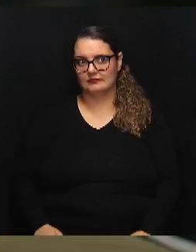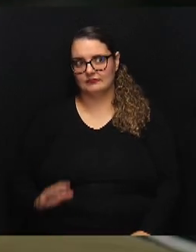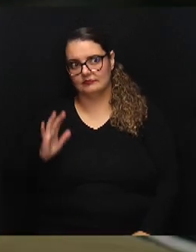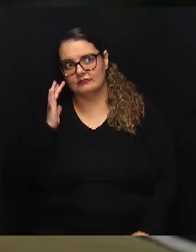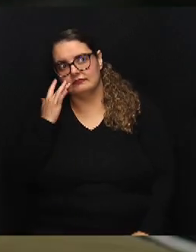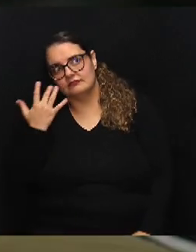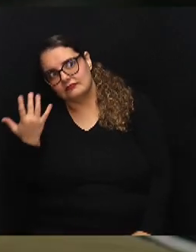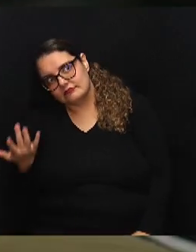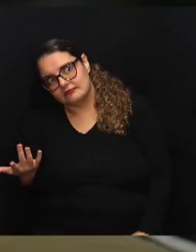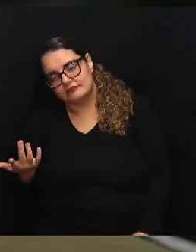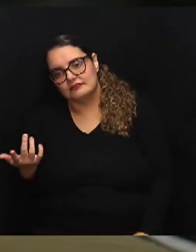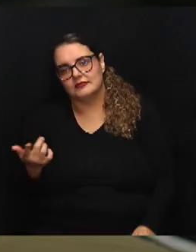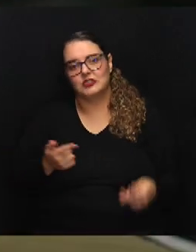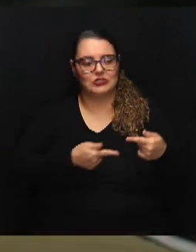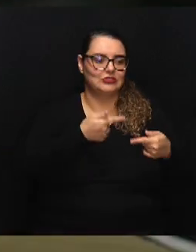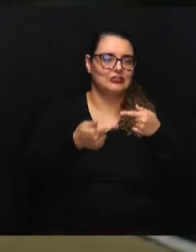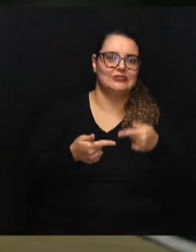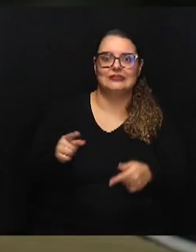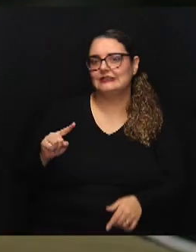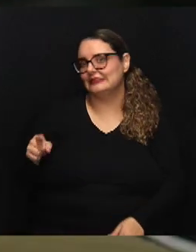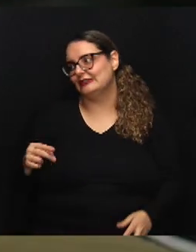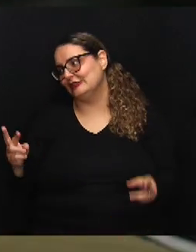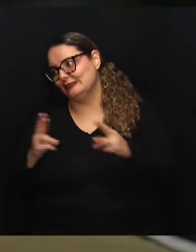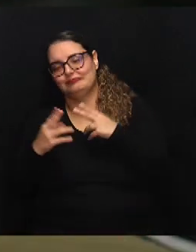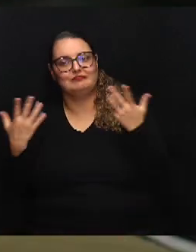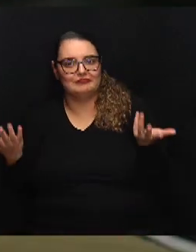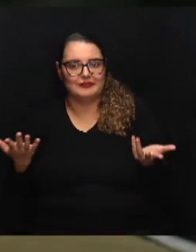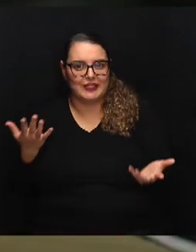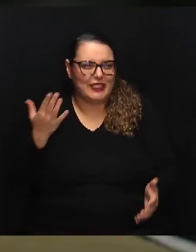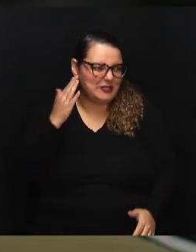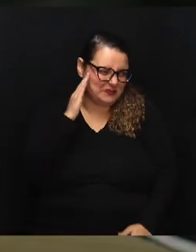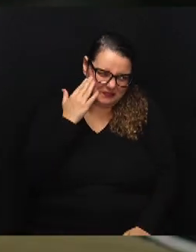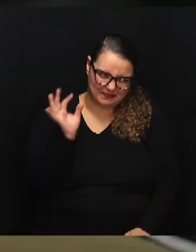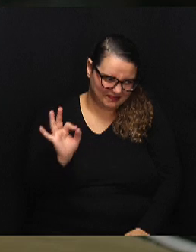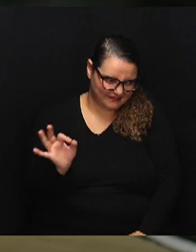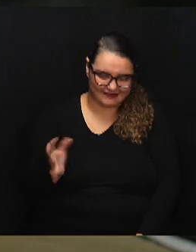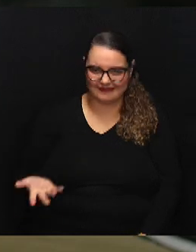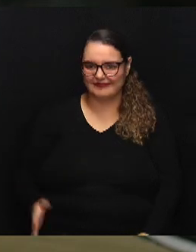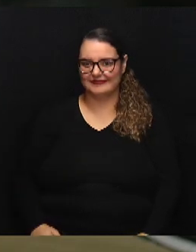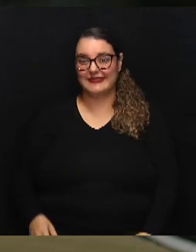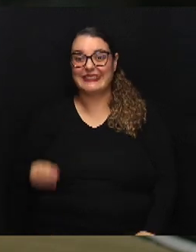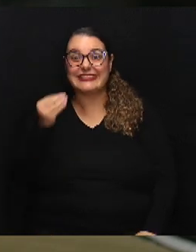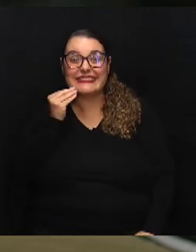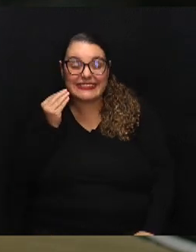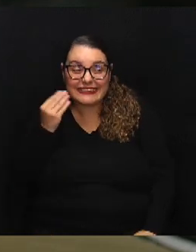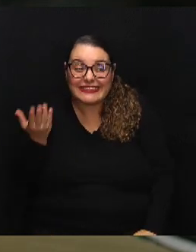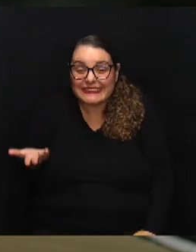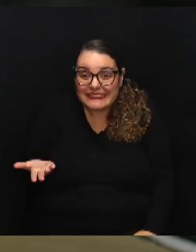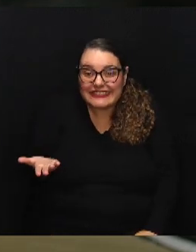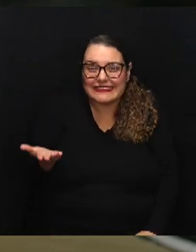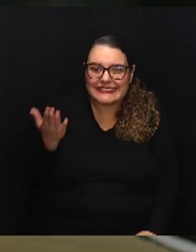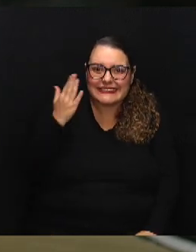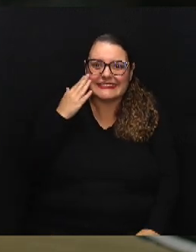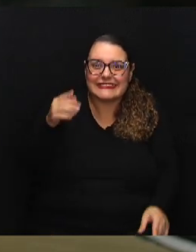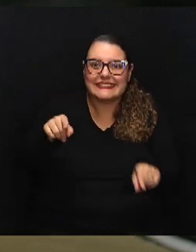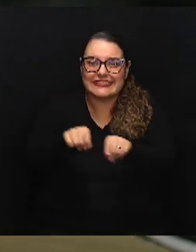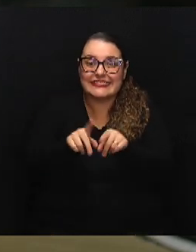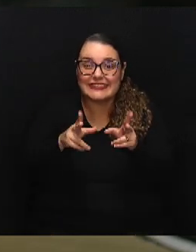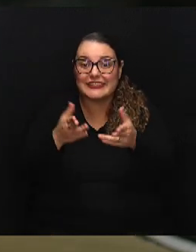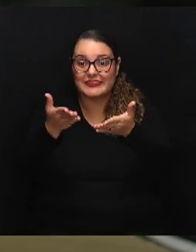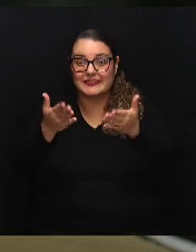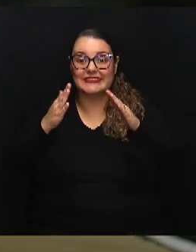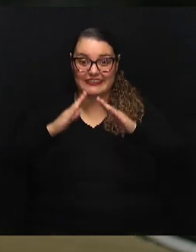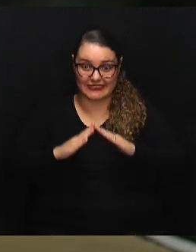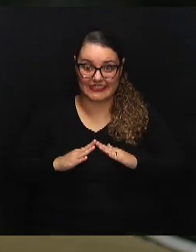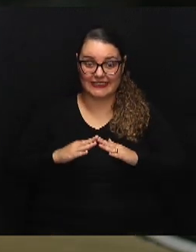se é a geração Z que está se relacionando assim. Eu não entendo muito disso ainda, né? Eu estou tentando entender também. Assim como você que está em